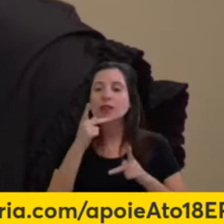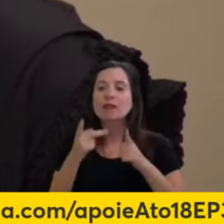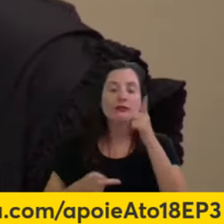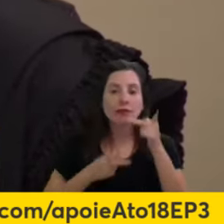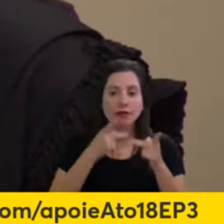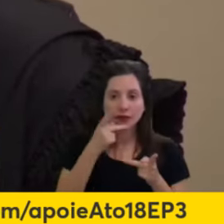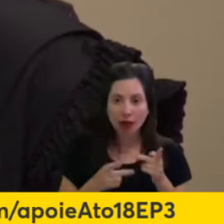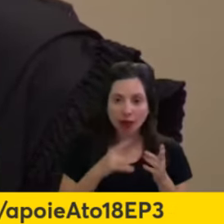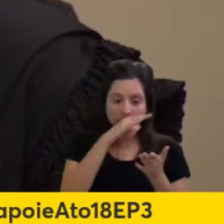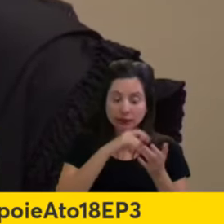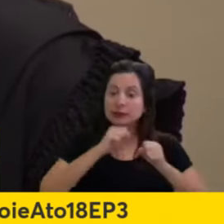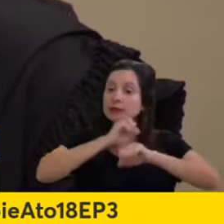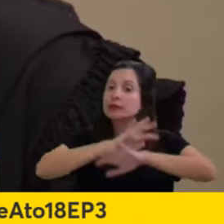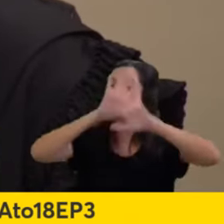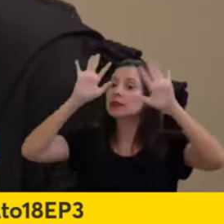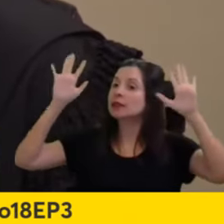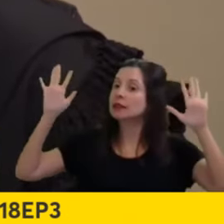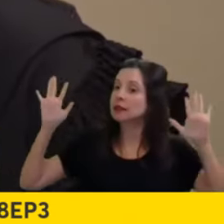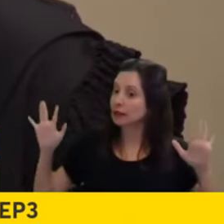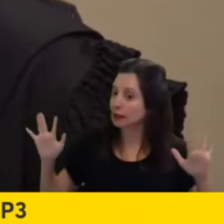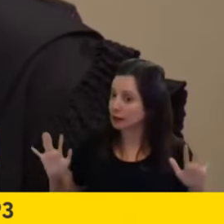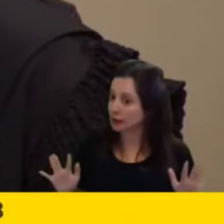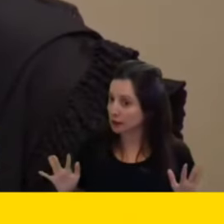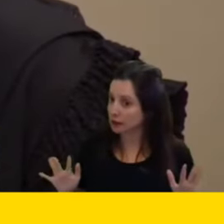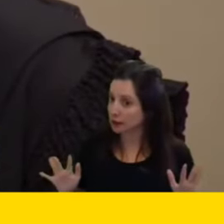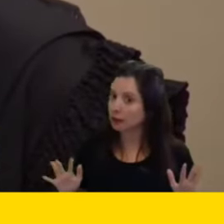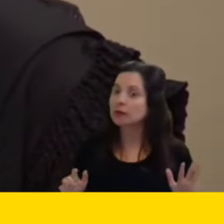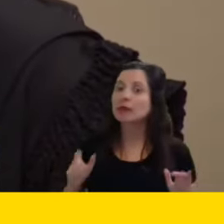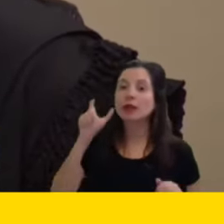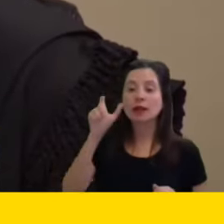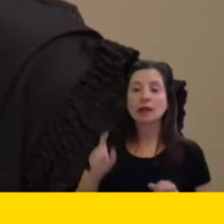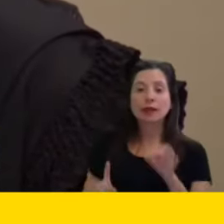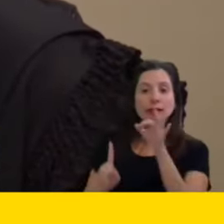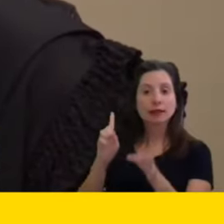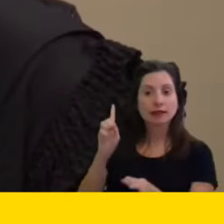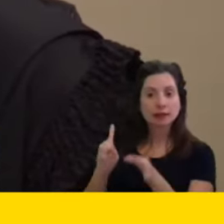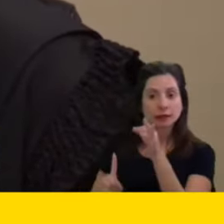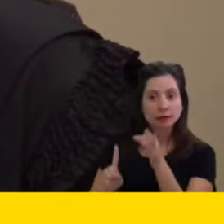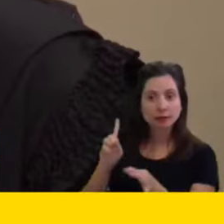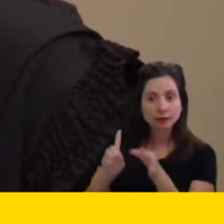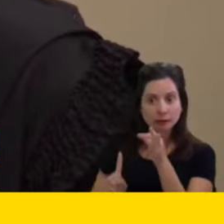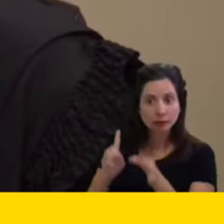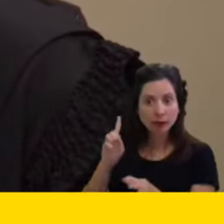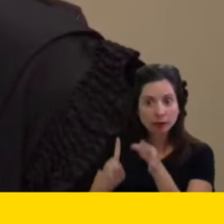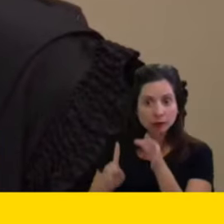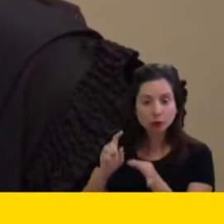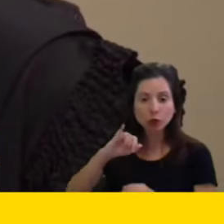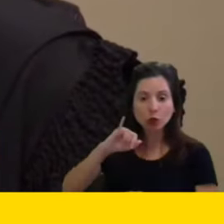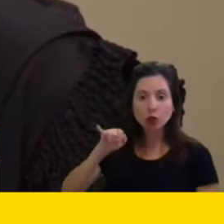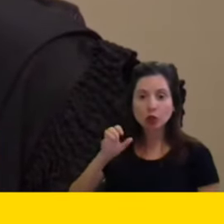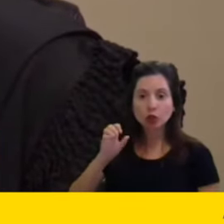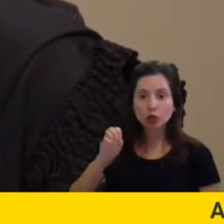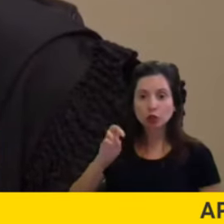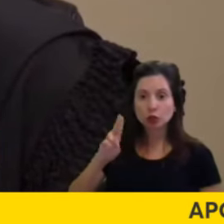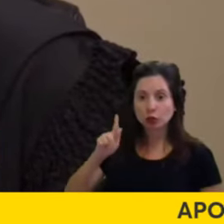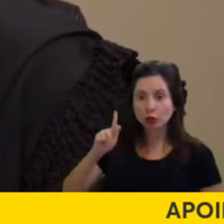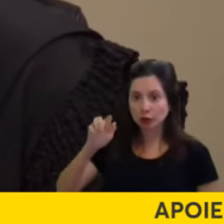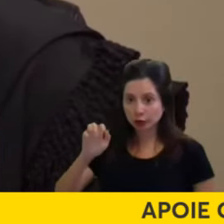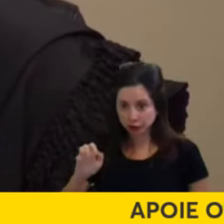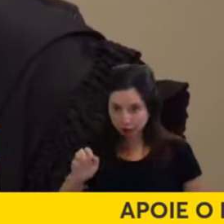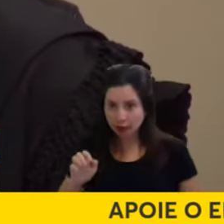esclareço que pela decisão de senamento proferido pelo então relator Desembargador Mário Elton Jorge acolheu requerimento da petição inicial da aig